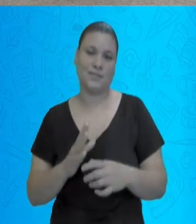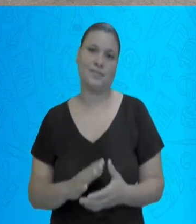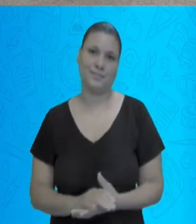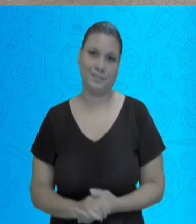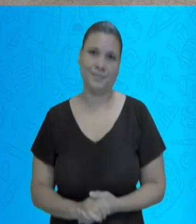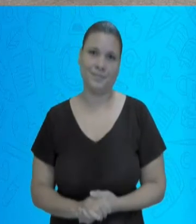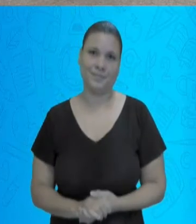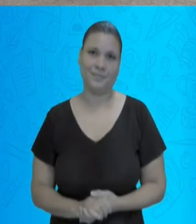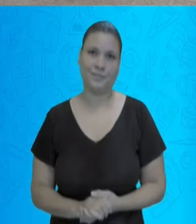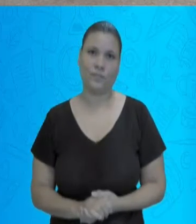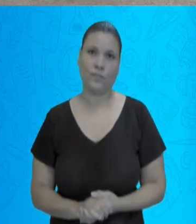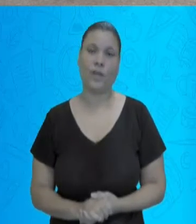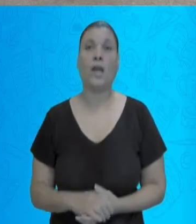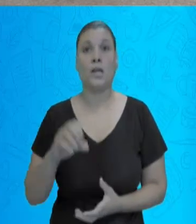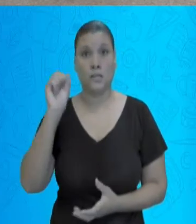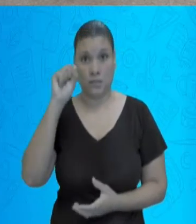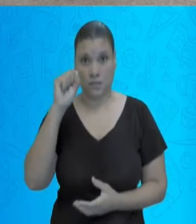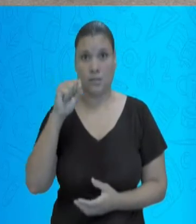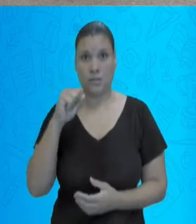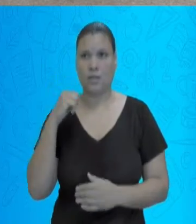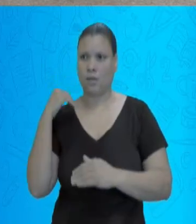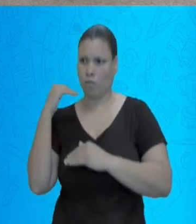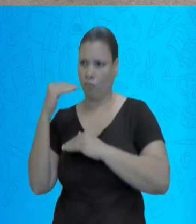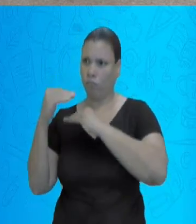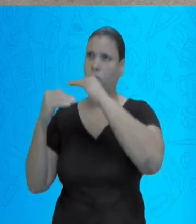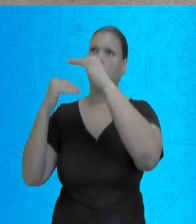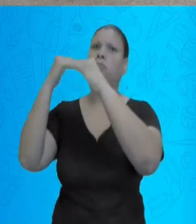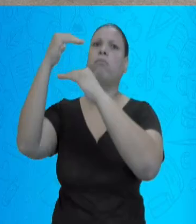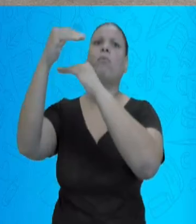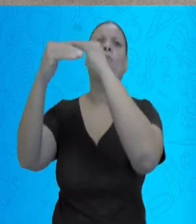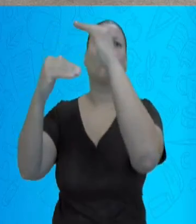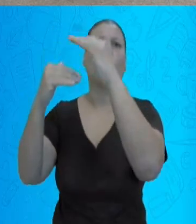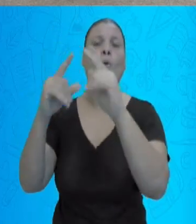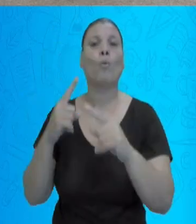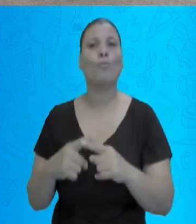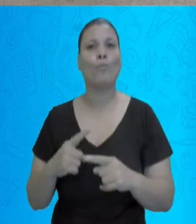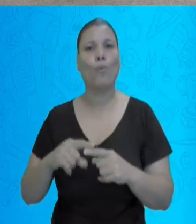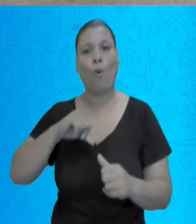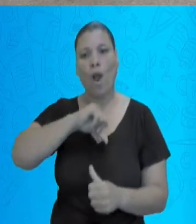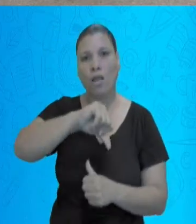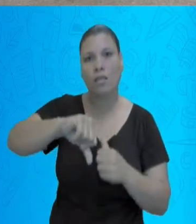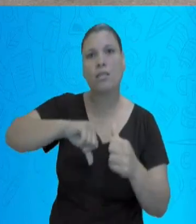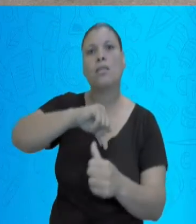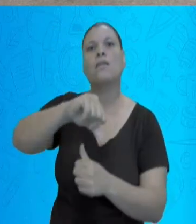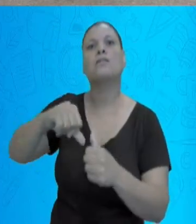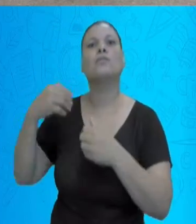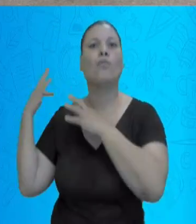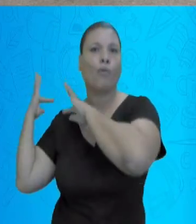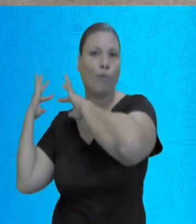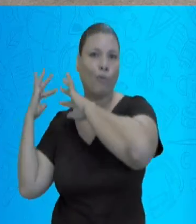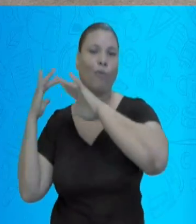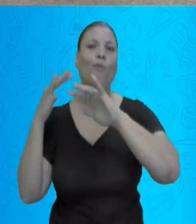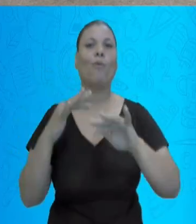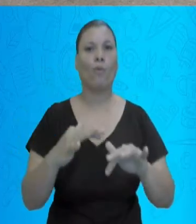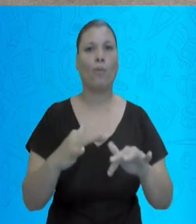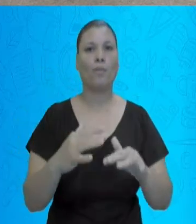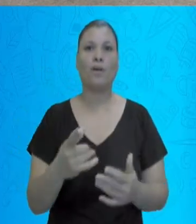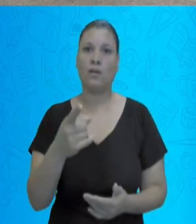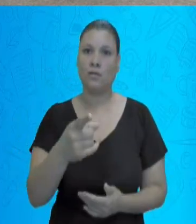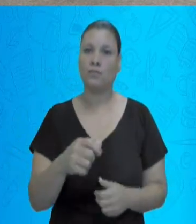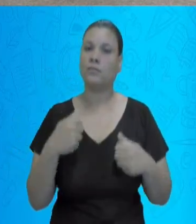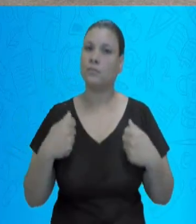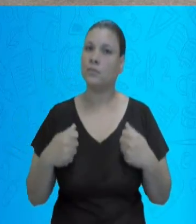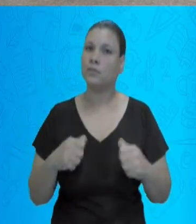que houve uma evolução, mas essa evolução tem uma história. E a gente tem na